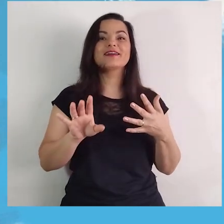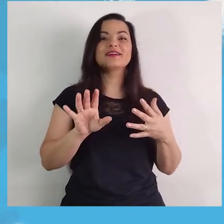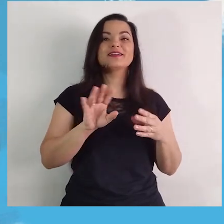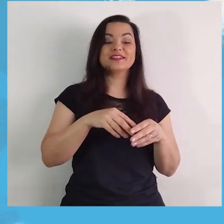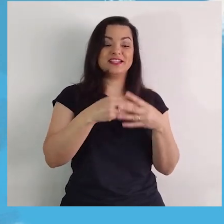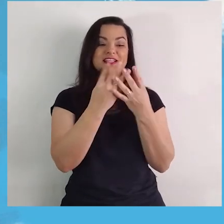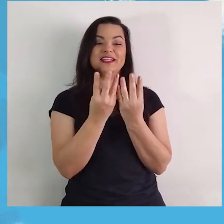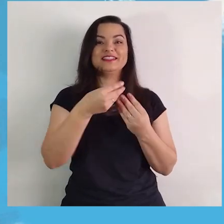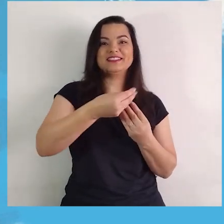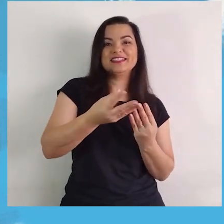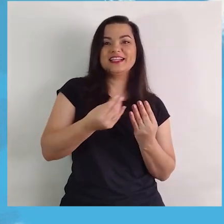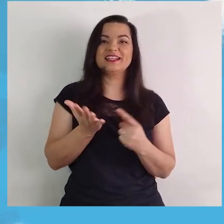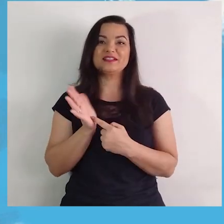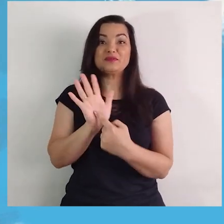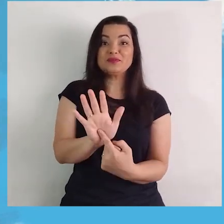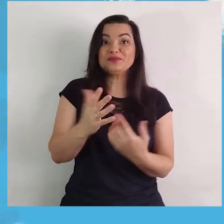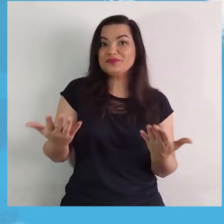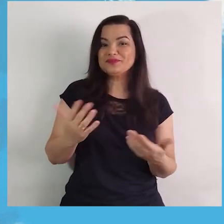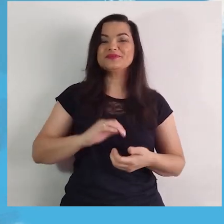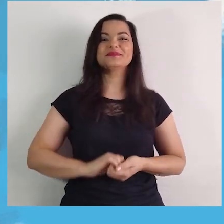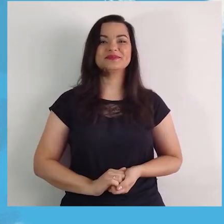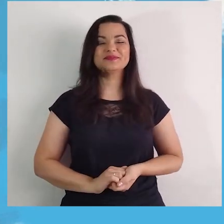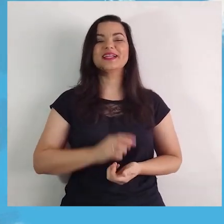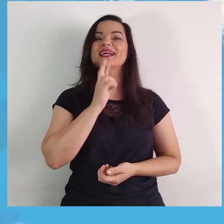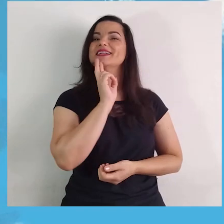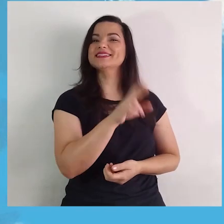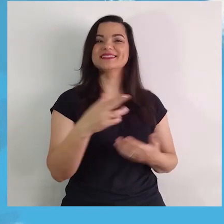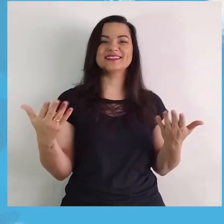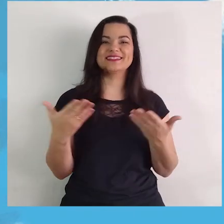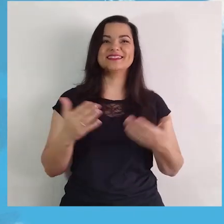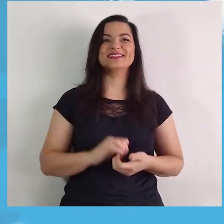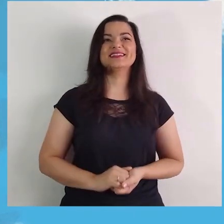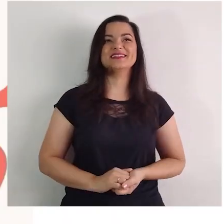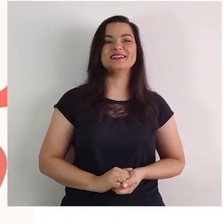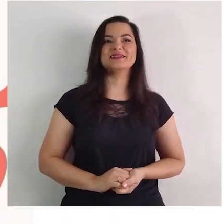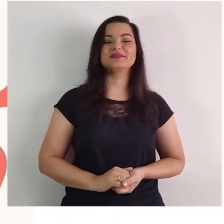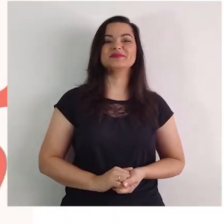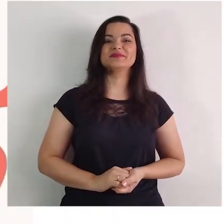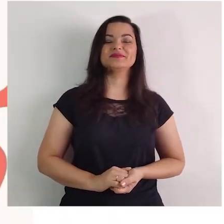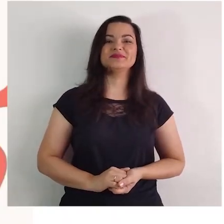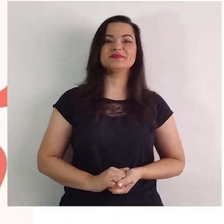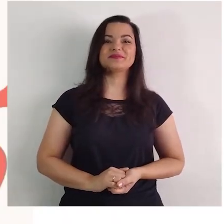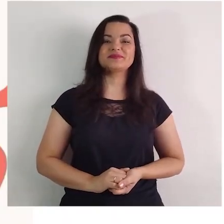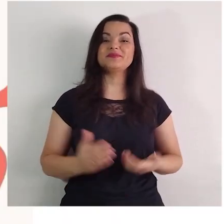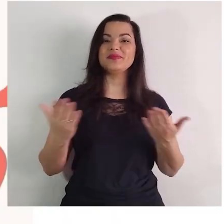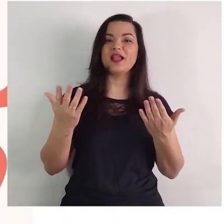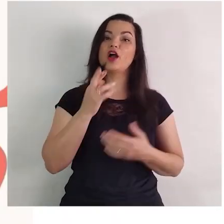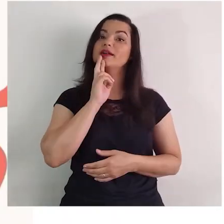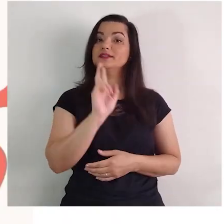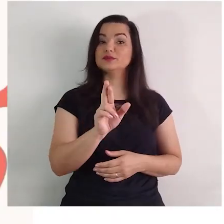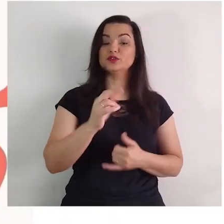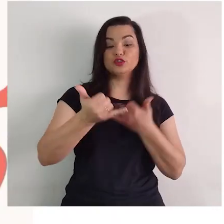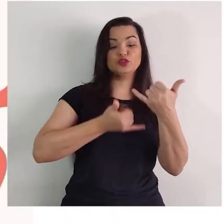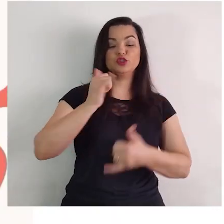nossas cartas embaralhadas trouxeram para nós? Então vamos às respostas. Agora vamos às respostas do